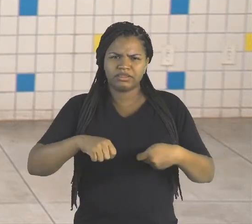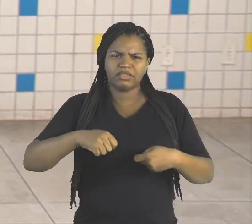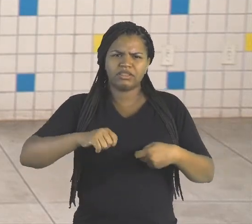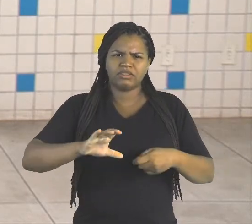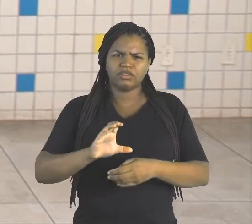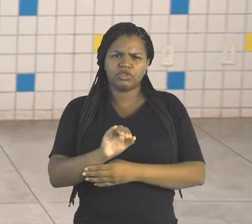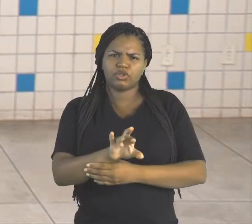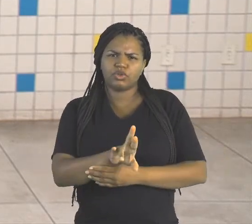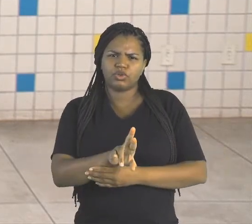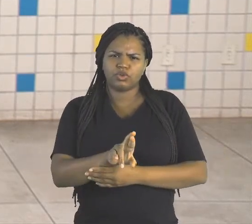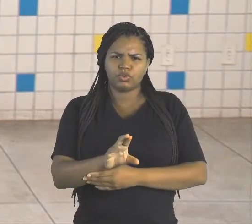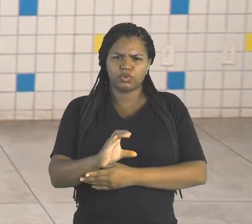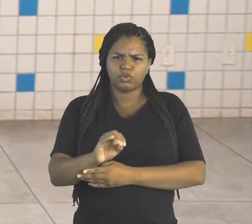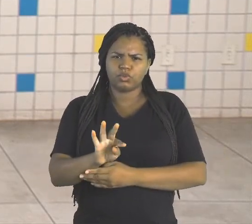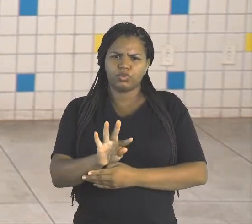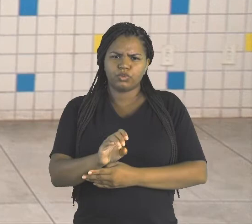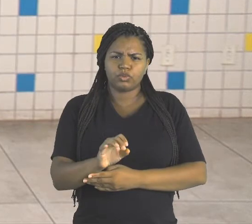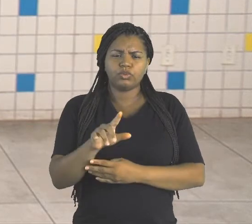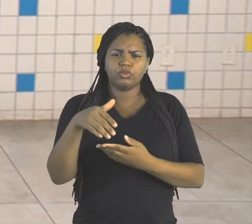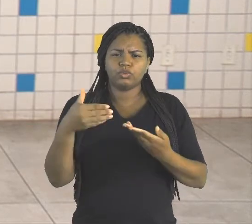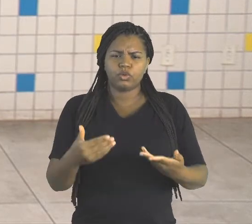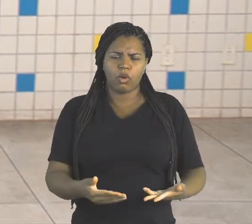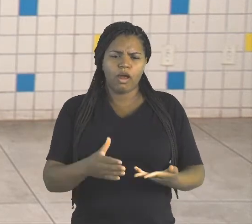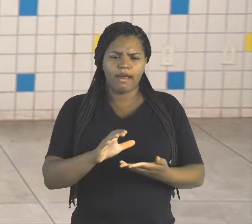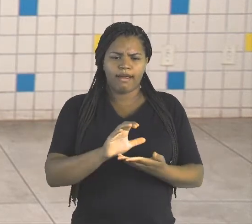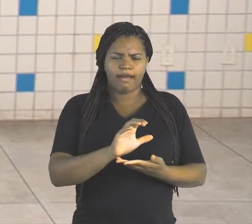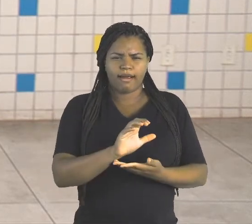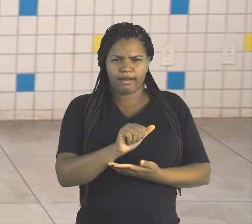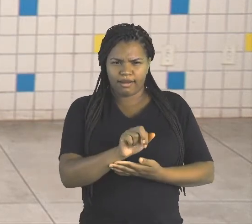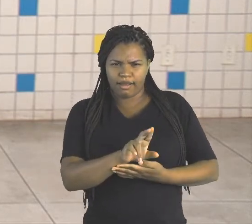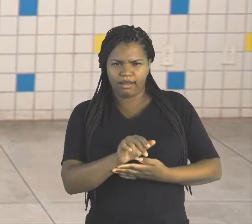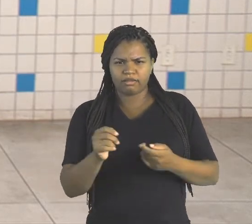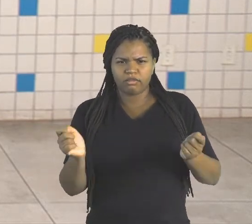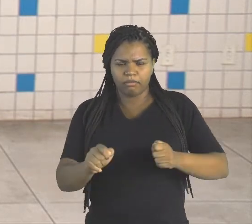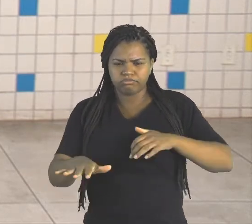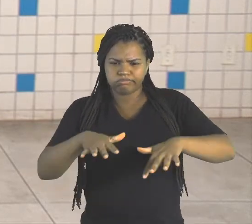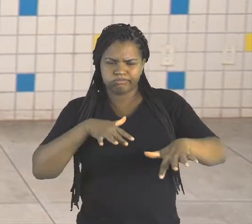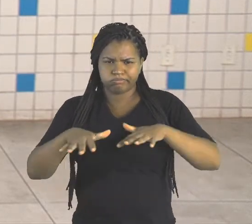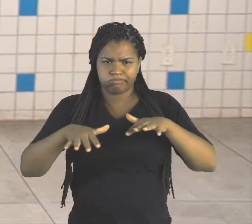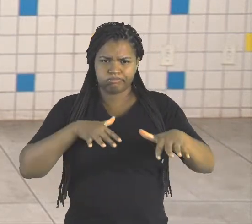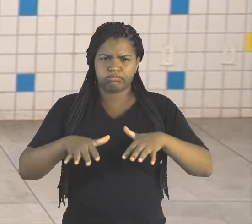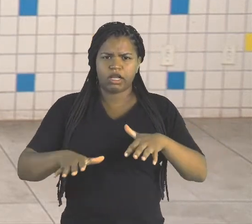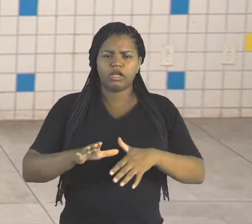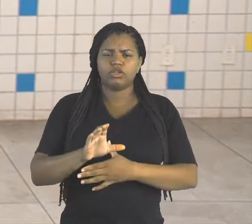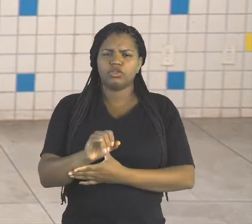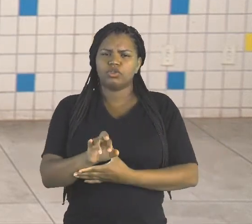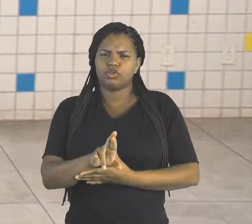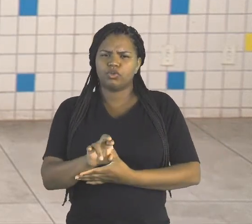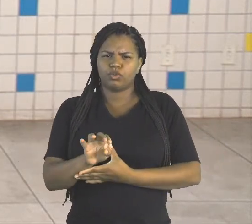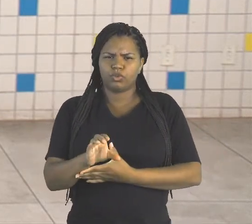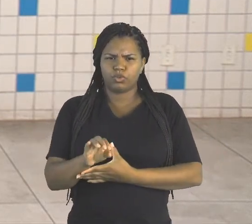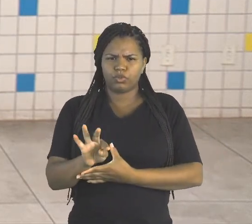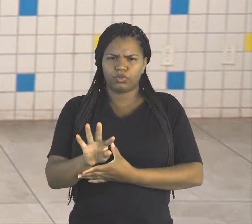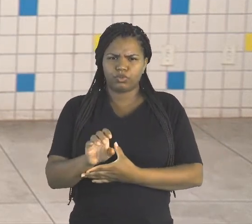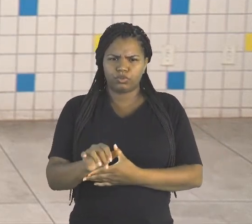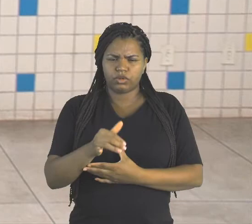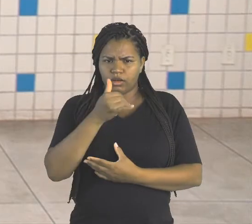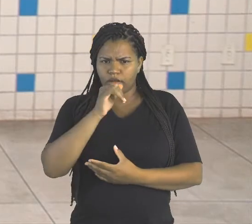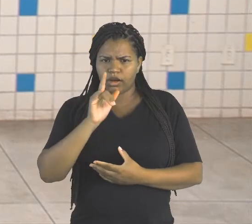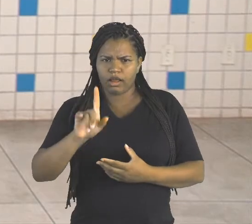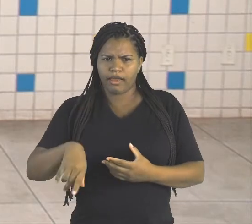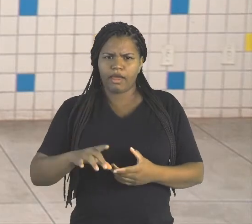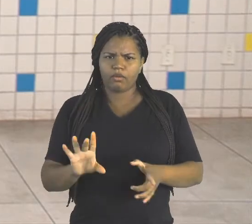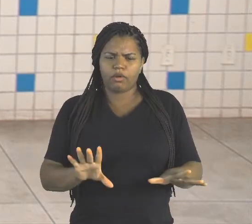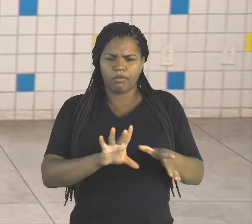circuito através do qual estas cargas possam se movimentar. Um circuito elétrico corresponde à ligação dos